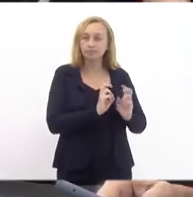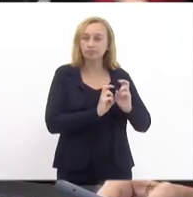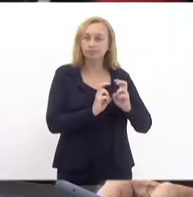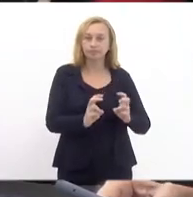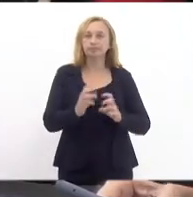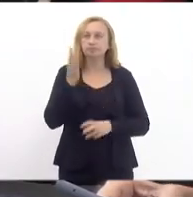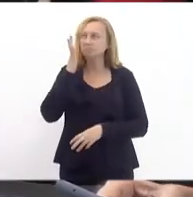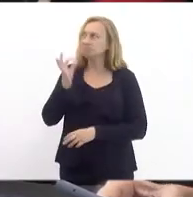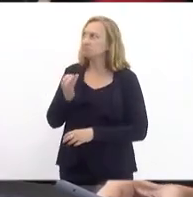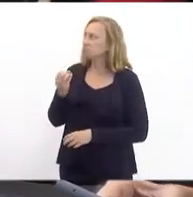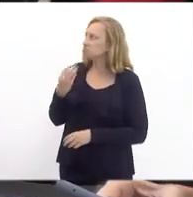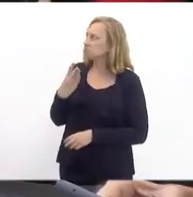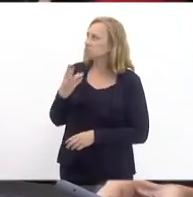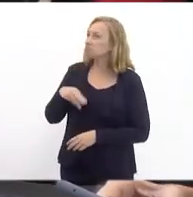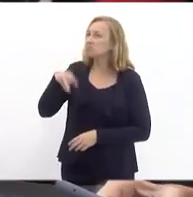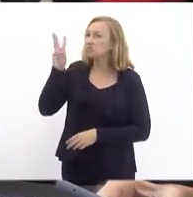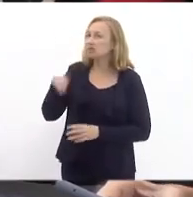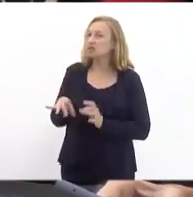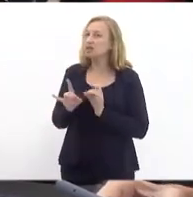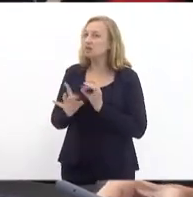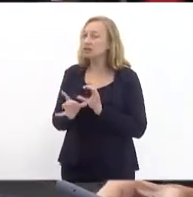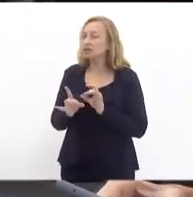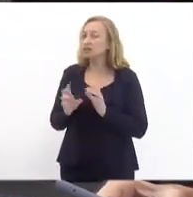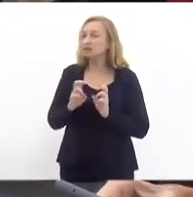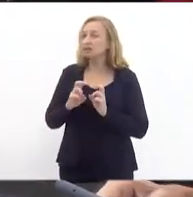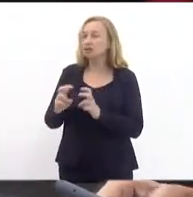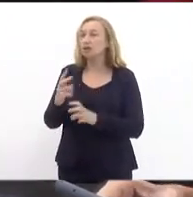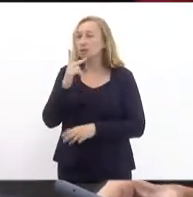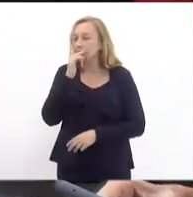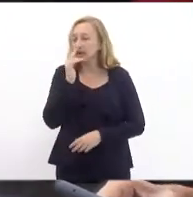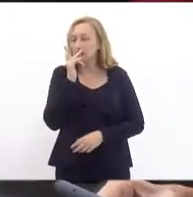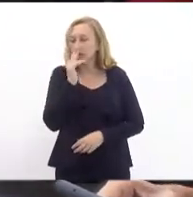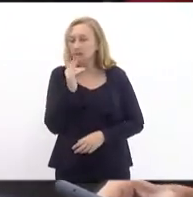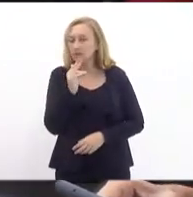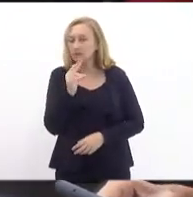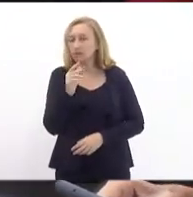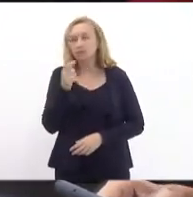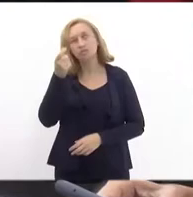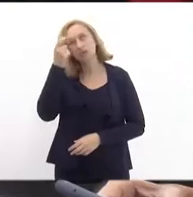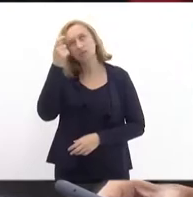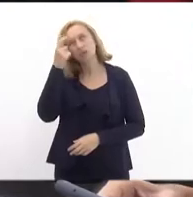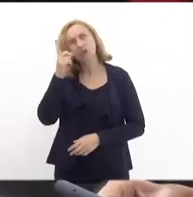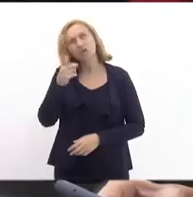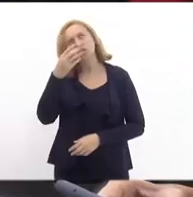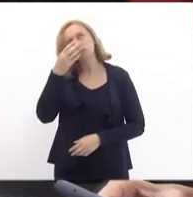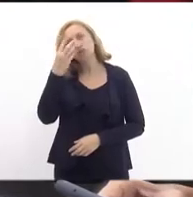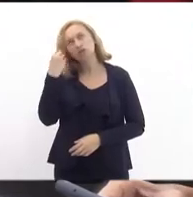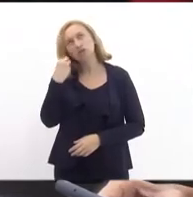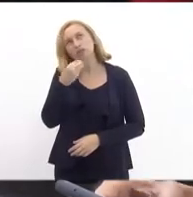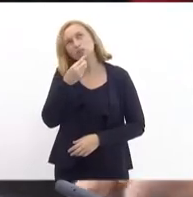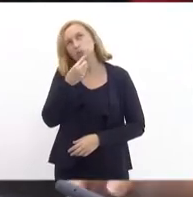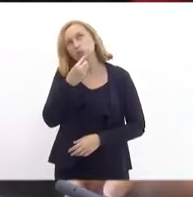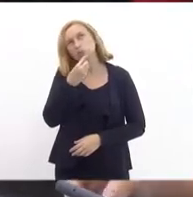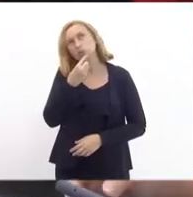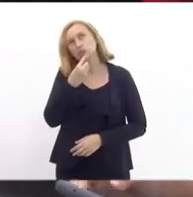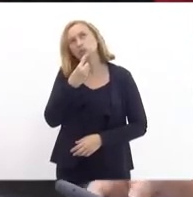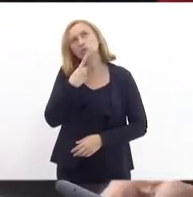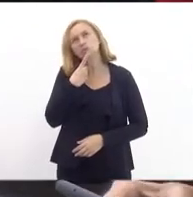sei bem quem vendeu os trens, me parece, se a minha memória não falha, que